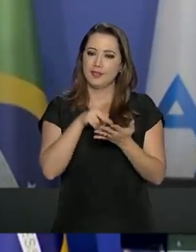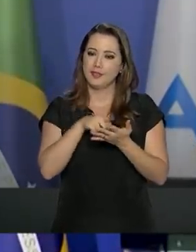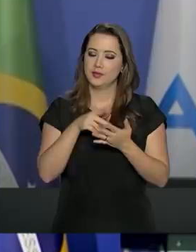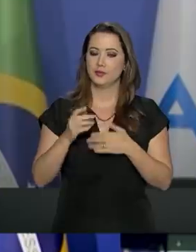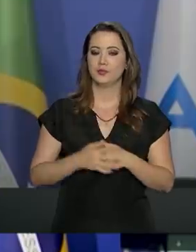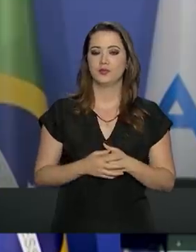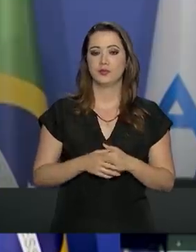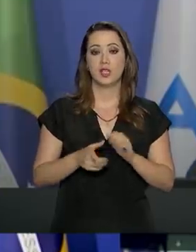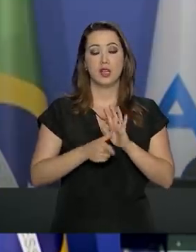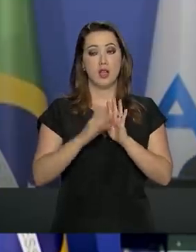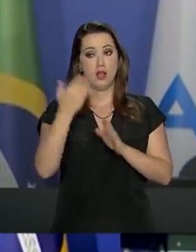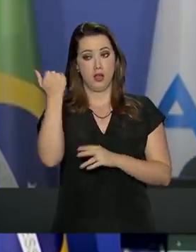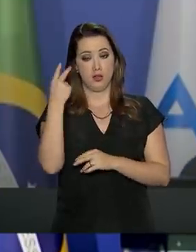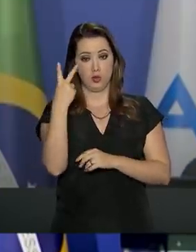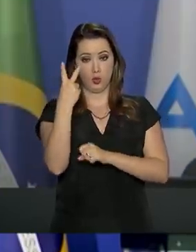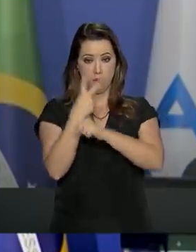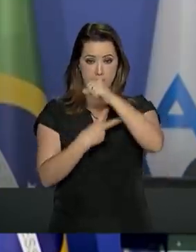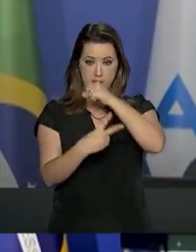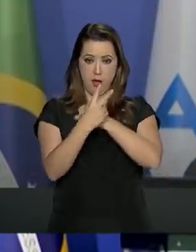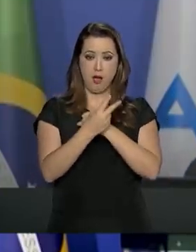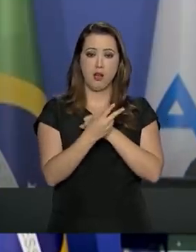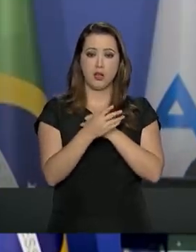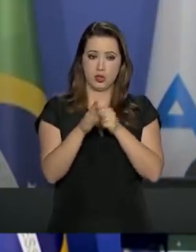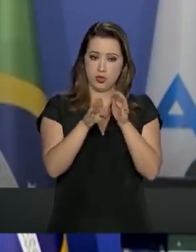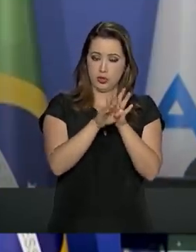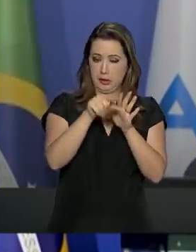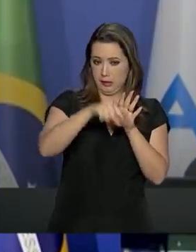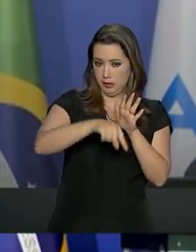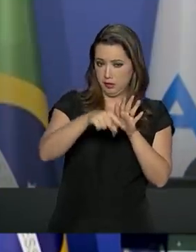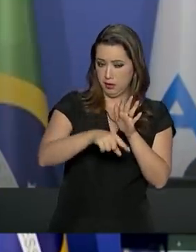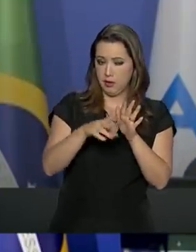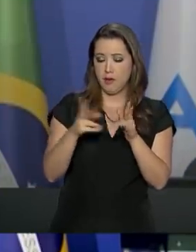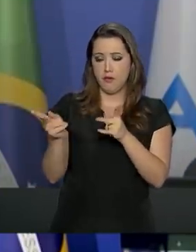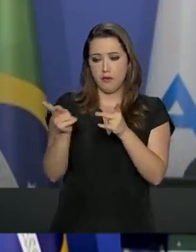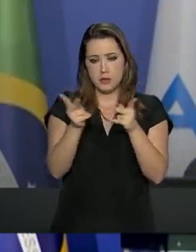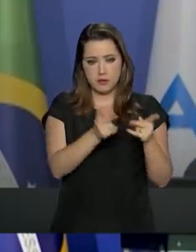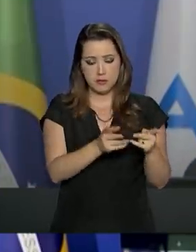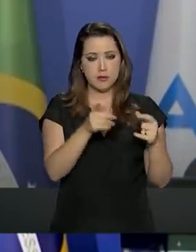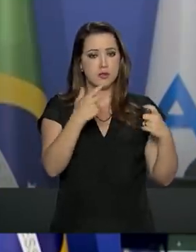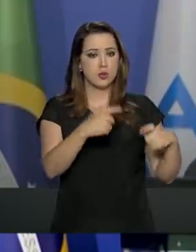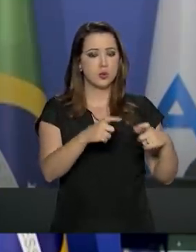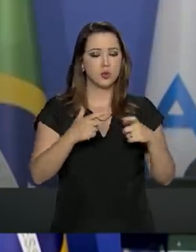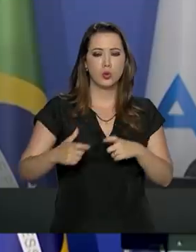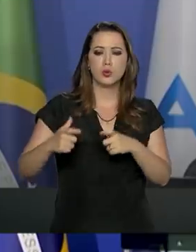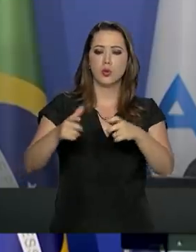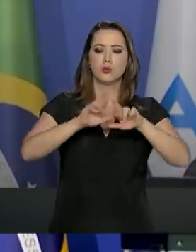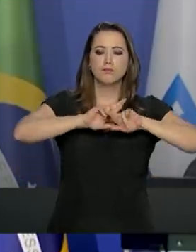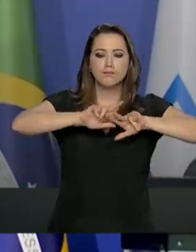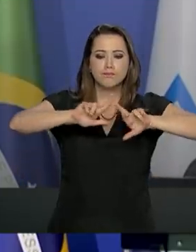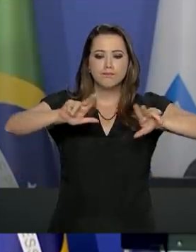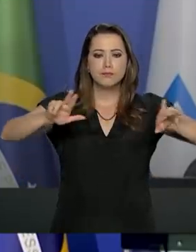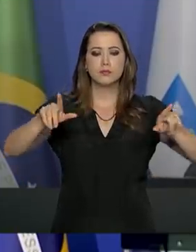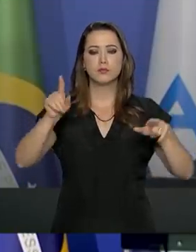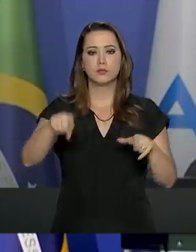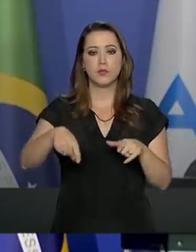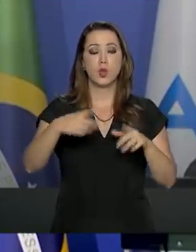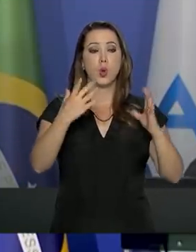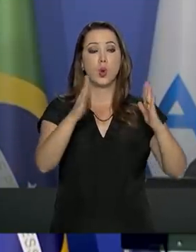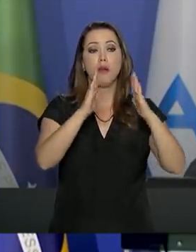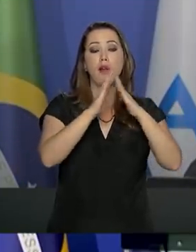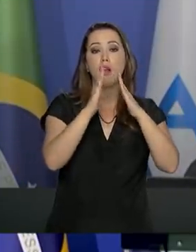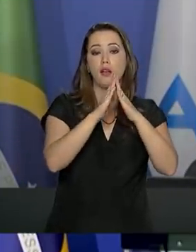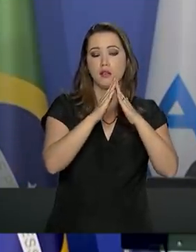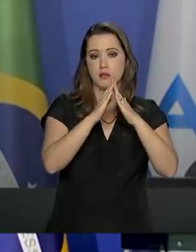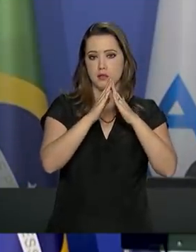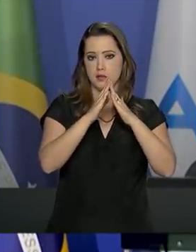verdade. Estive aqui há 2 anos. I was here 2 years ago. Visitei vários pontos religiosos. I